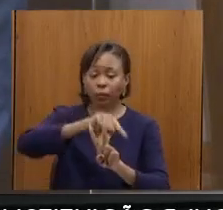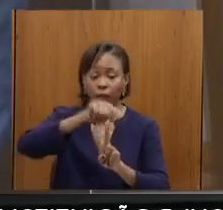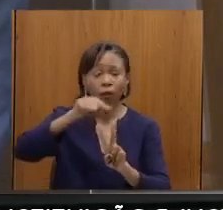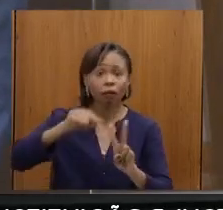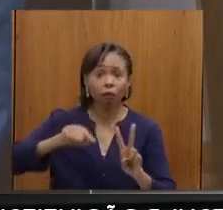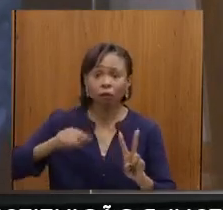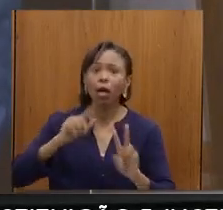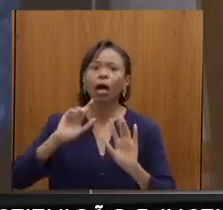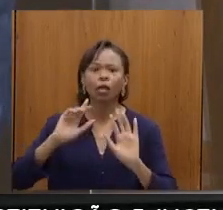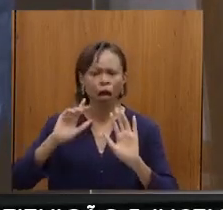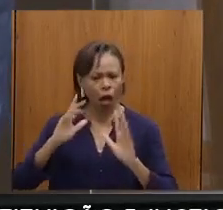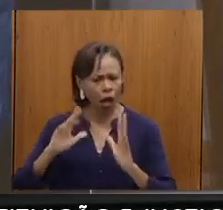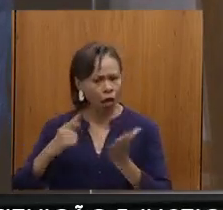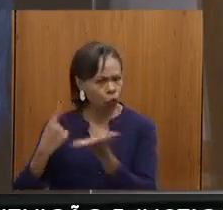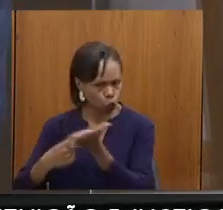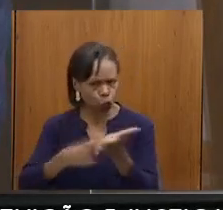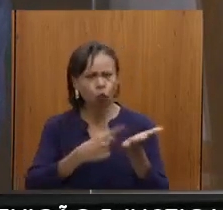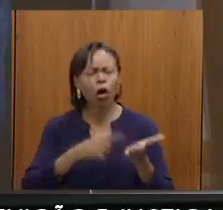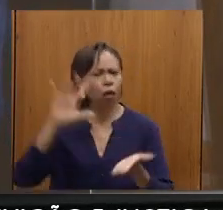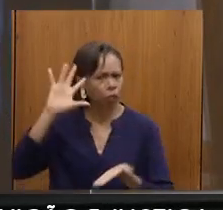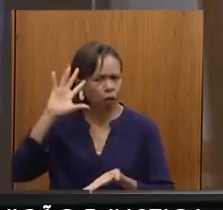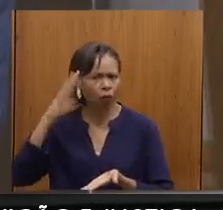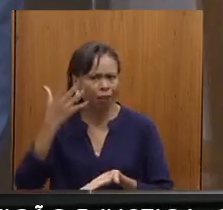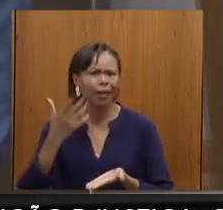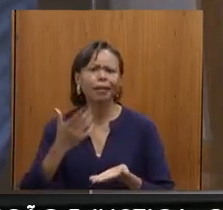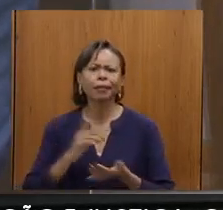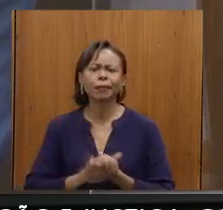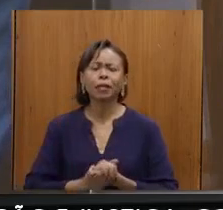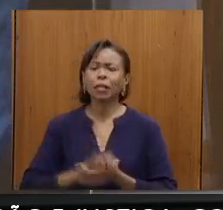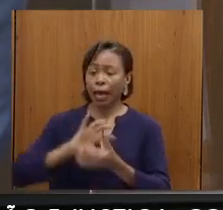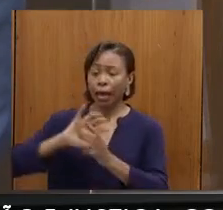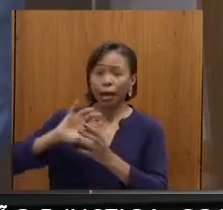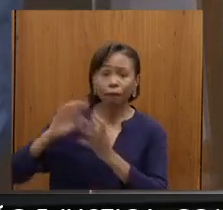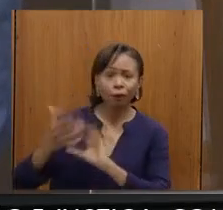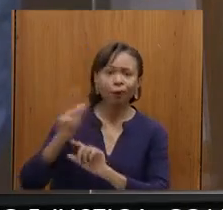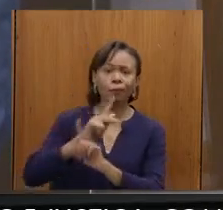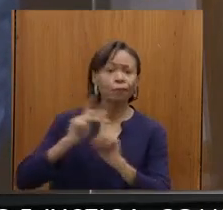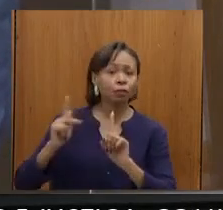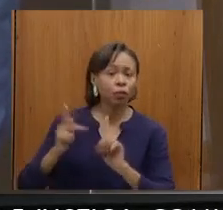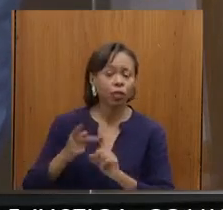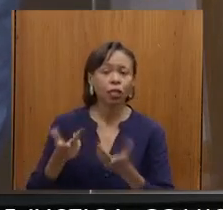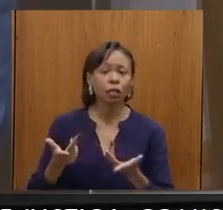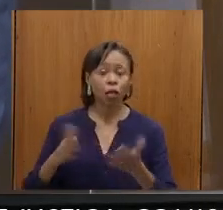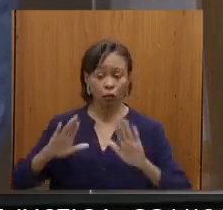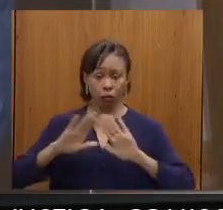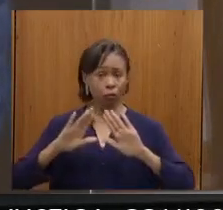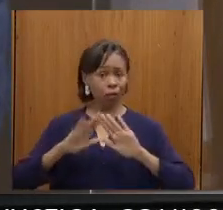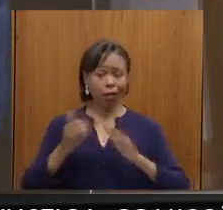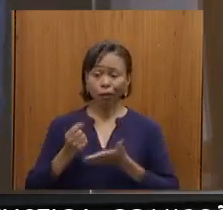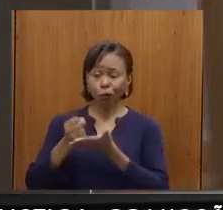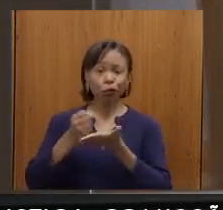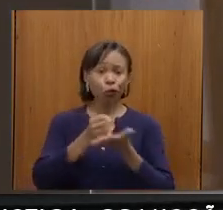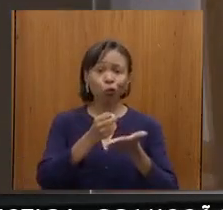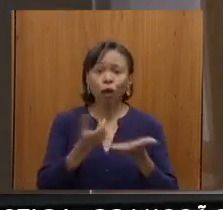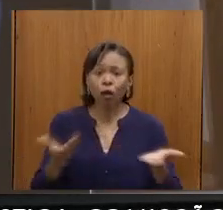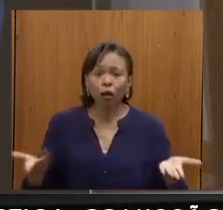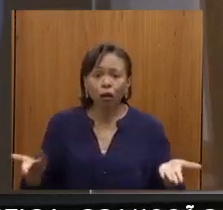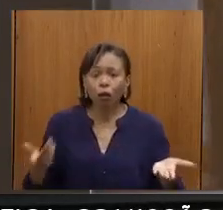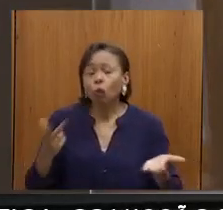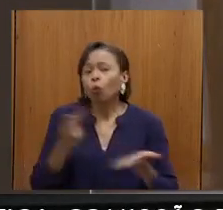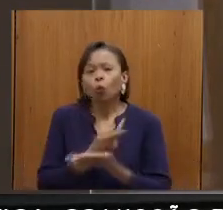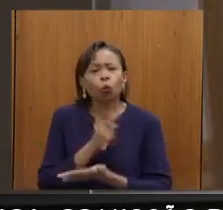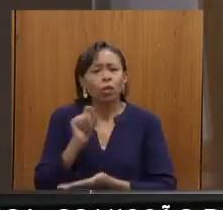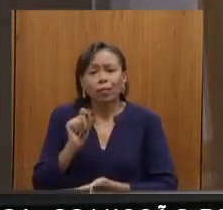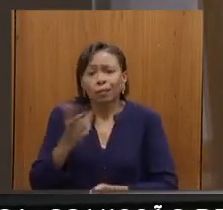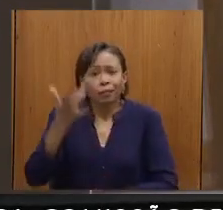entendimento, depois de momentos de tensão, na reforma da Previdência. Então, eu não sei o que está acontecendo exatamente